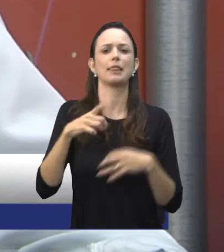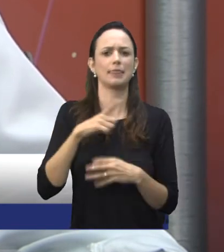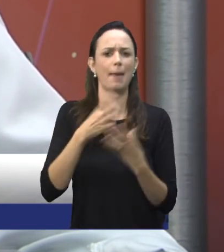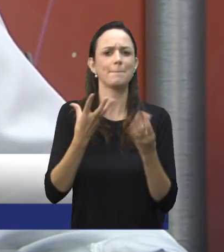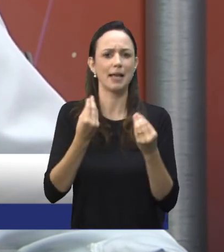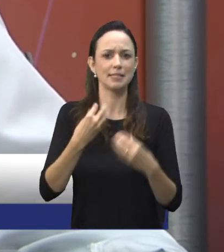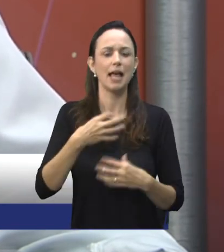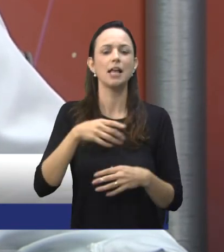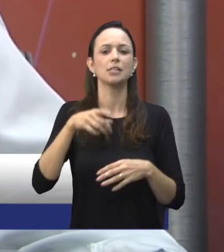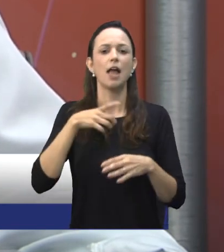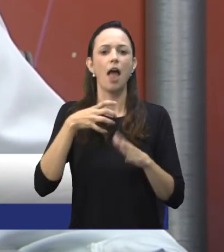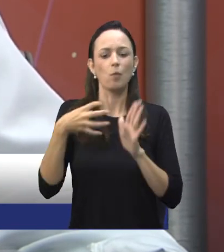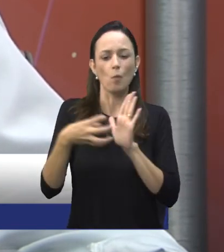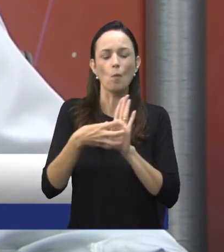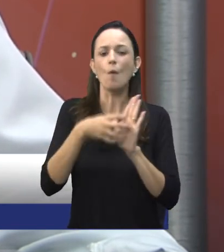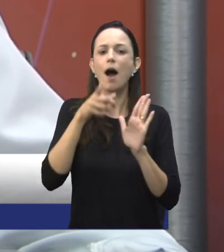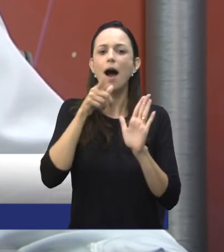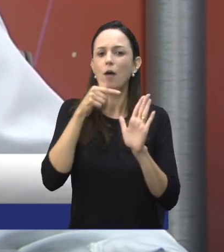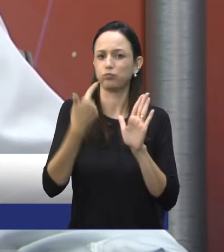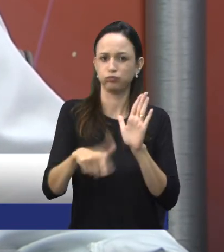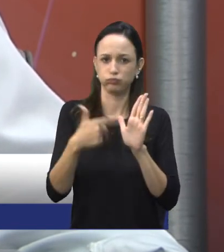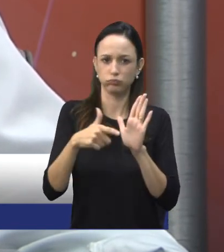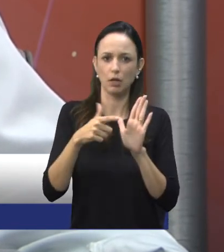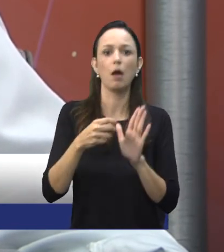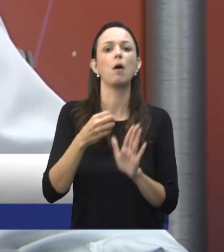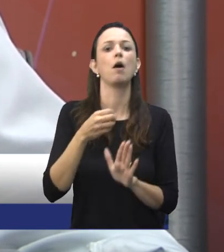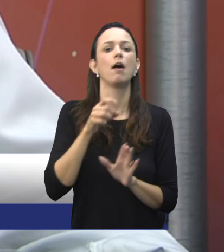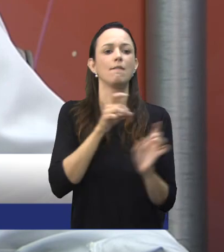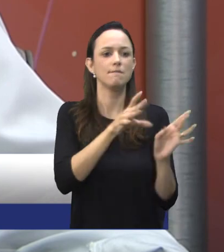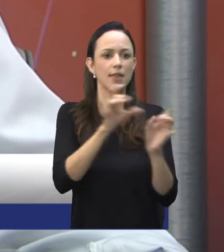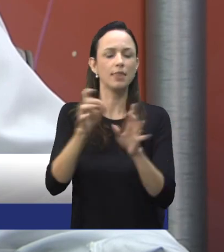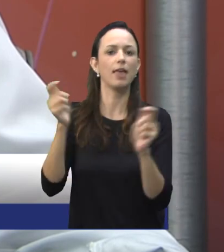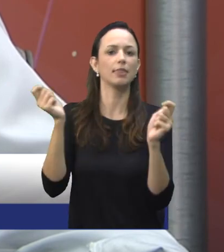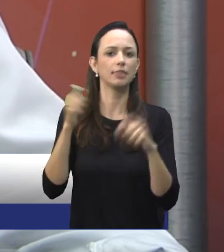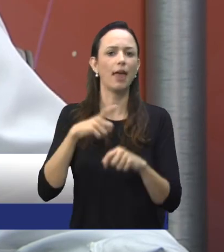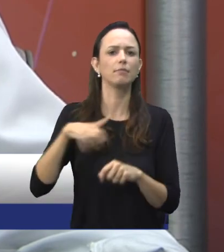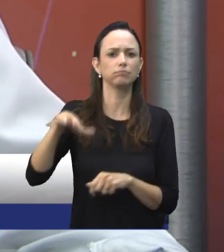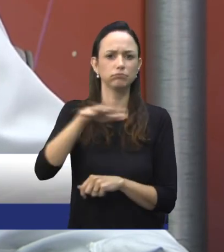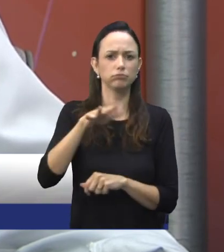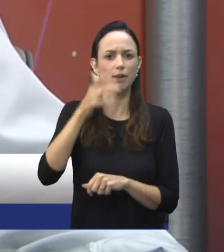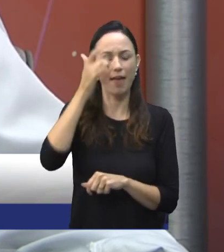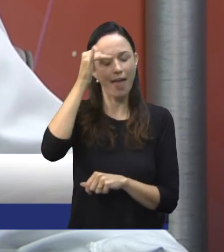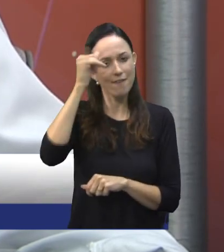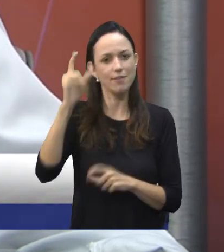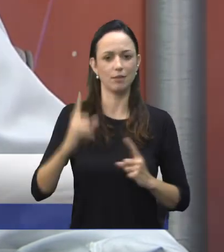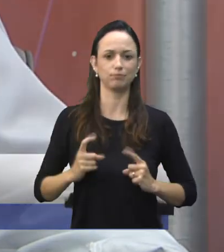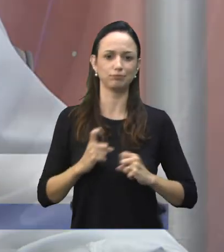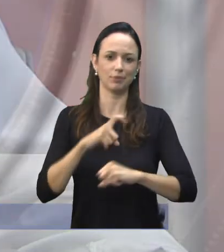considerados eficazes e que evitariam a entrada da bactéria na pele.